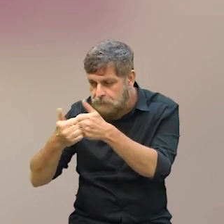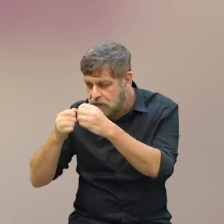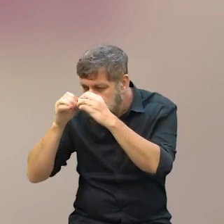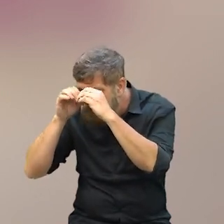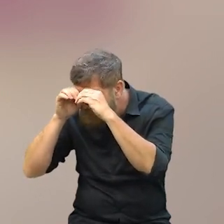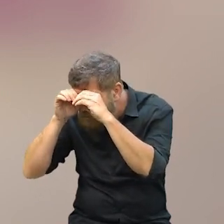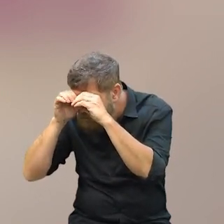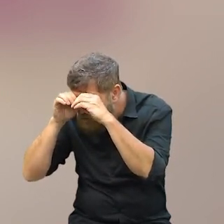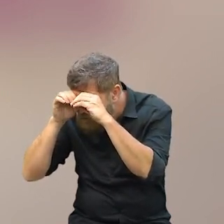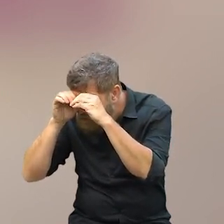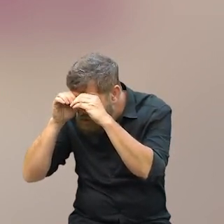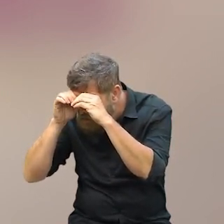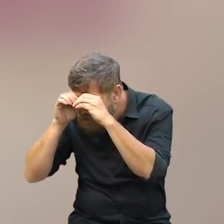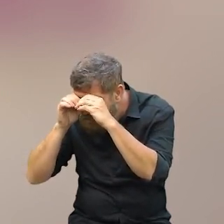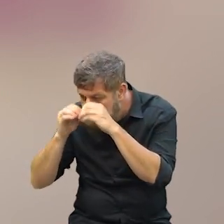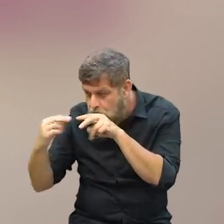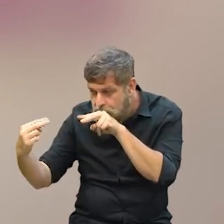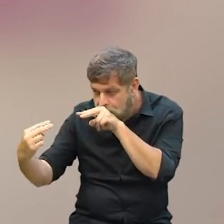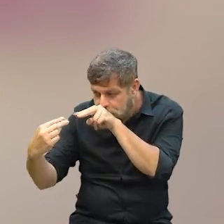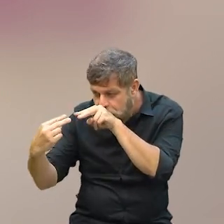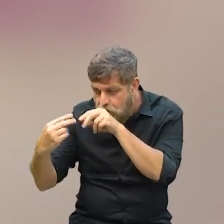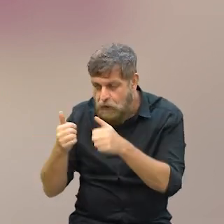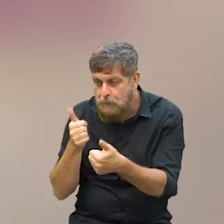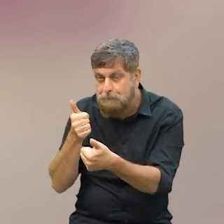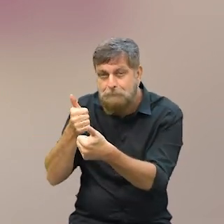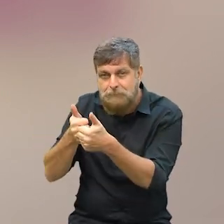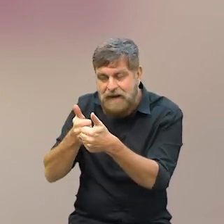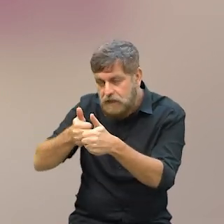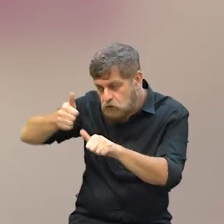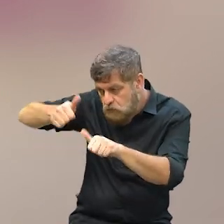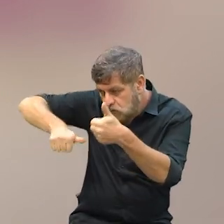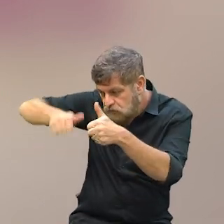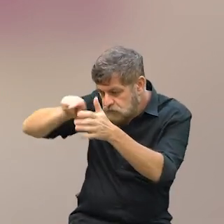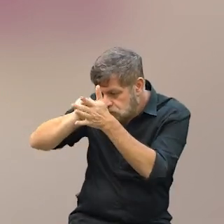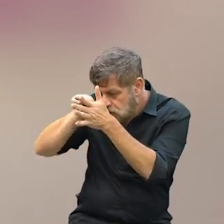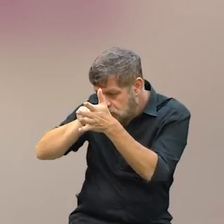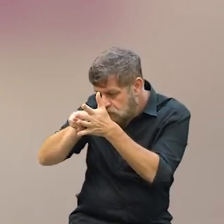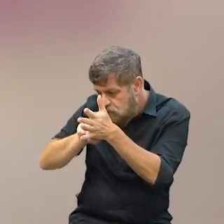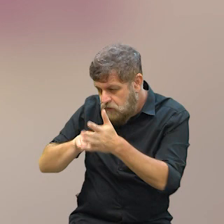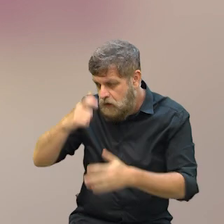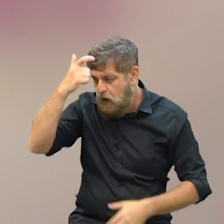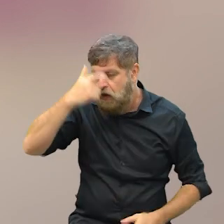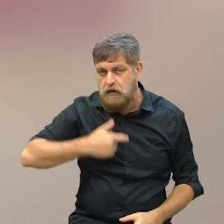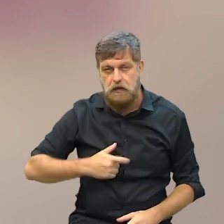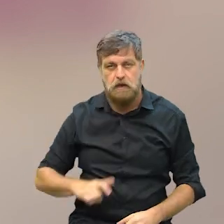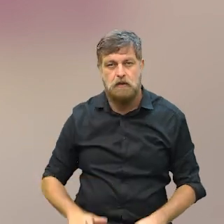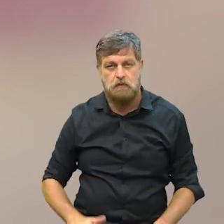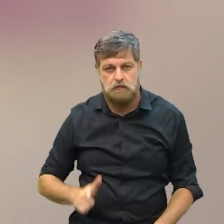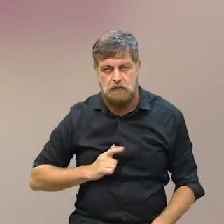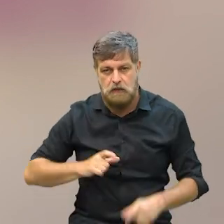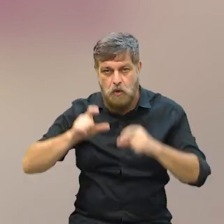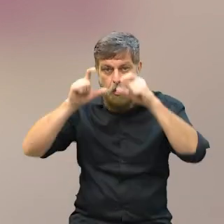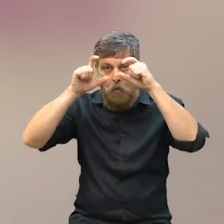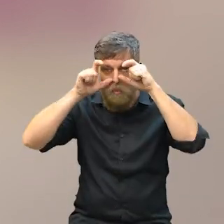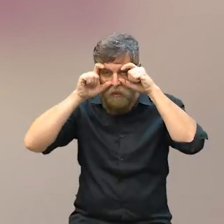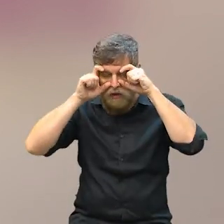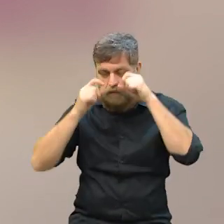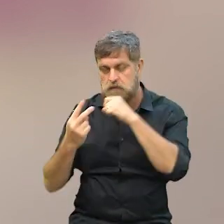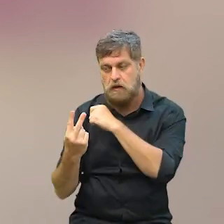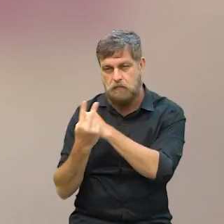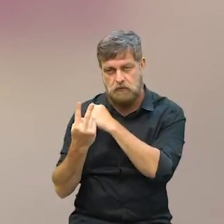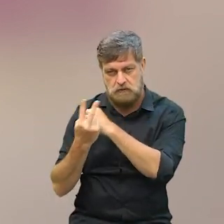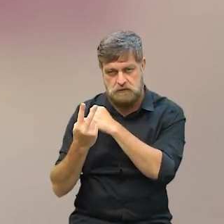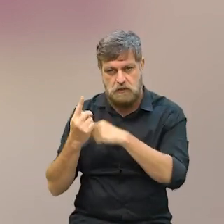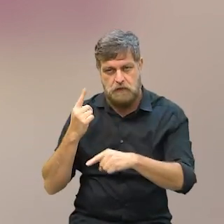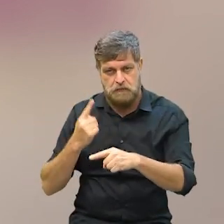fundo de olho, vou fazer um fundo de olho direto, ou vou fazer um exame no paciente, então eu uso um óculos de